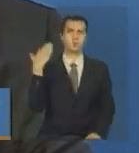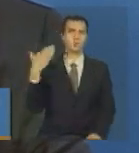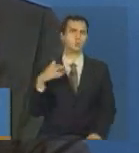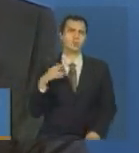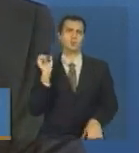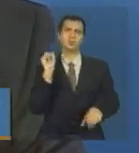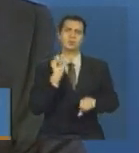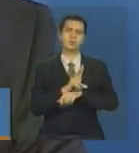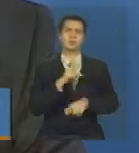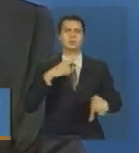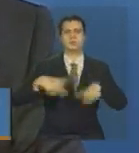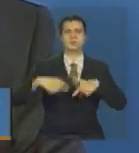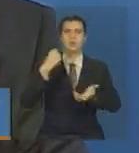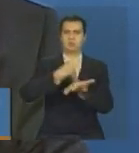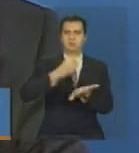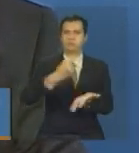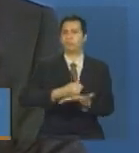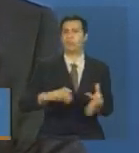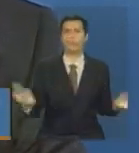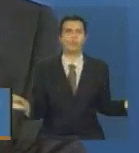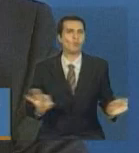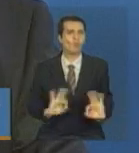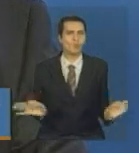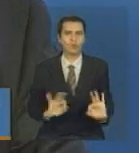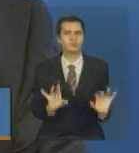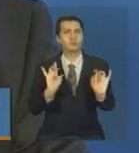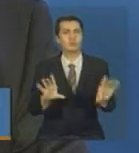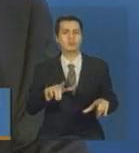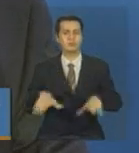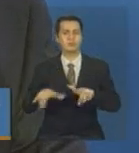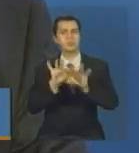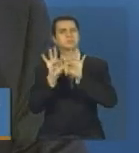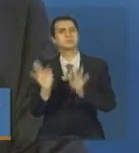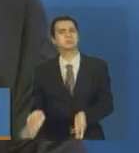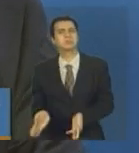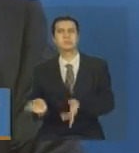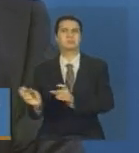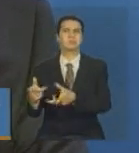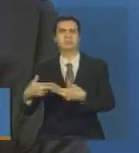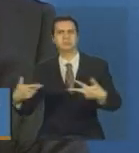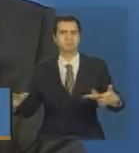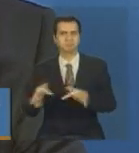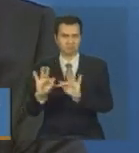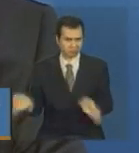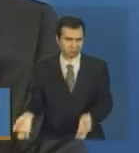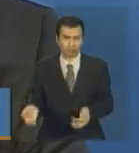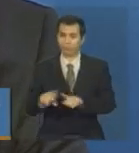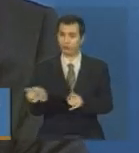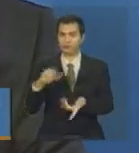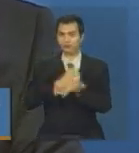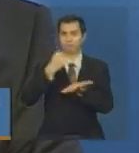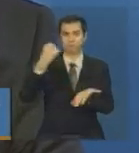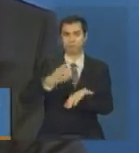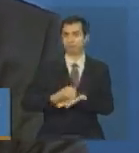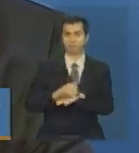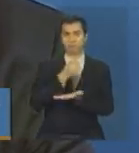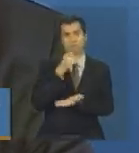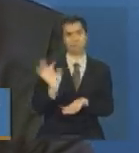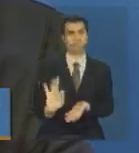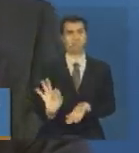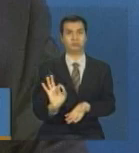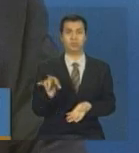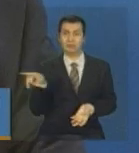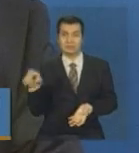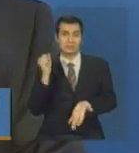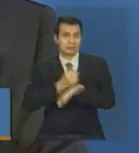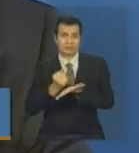na verdade, muitas vezes na informalidade, na mais absoluta informalidade, e não tem os direitos que a formalidade garante, como é o caso da